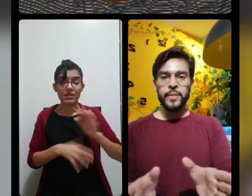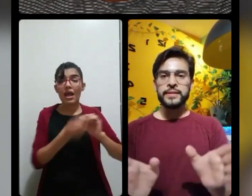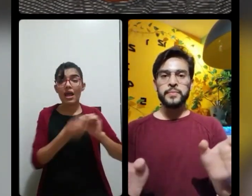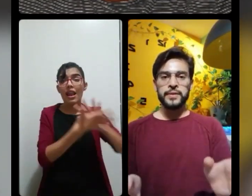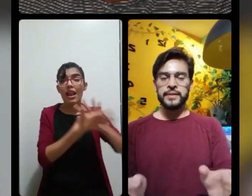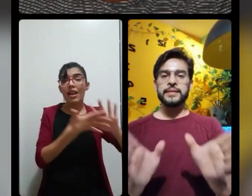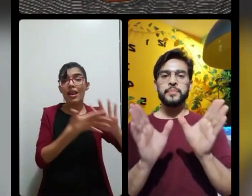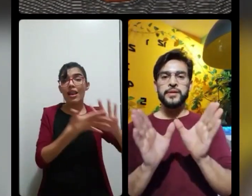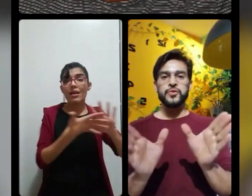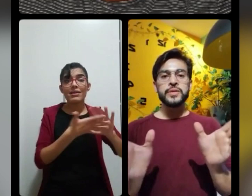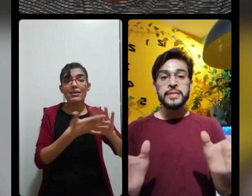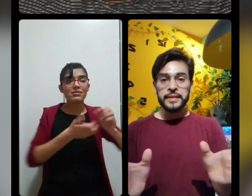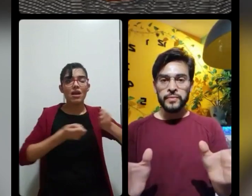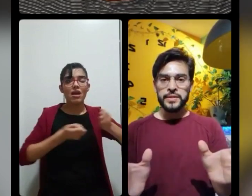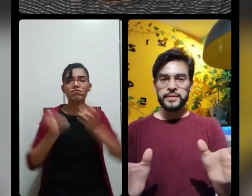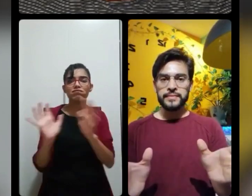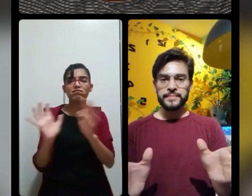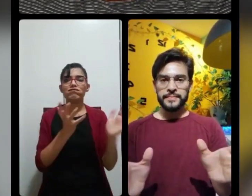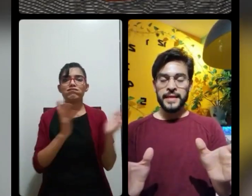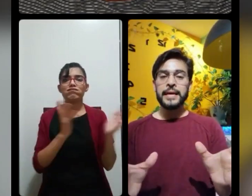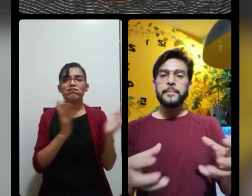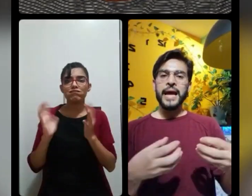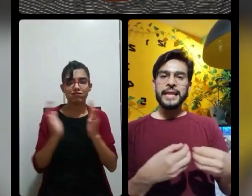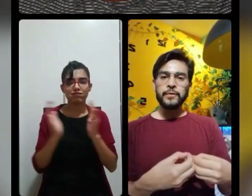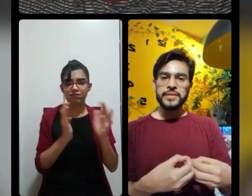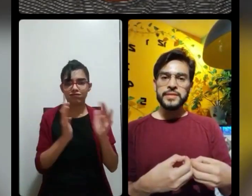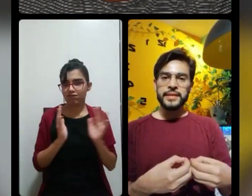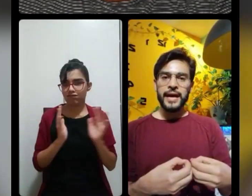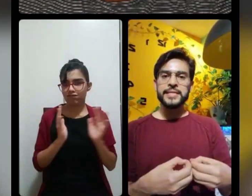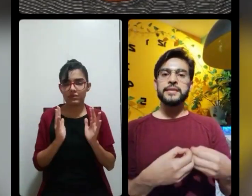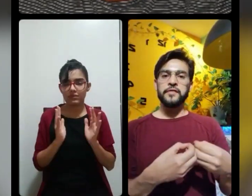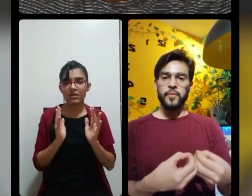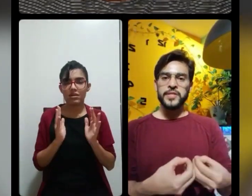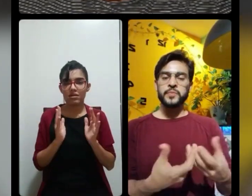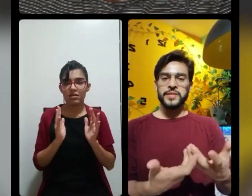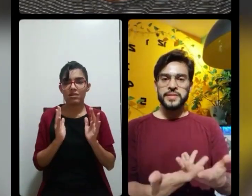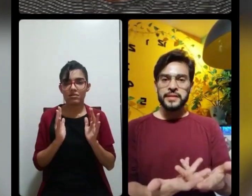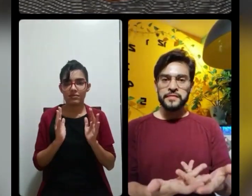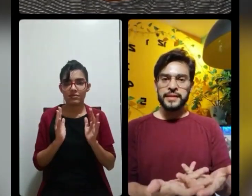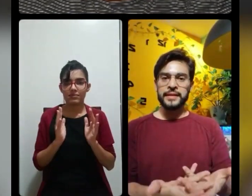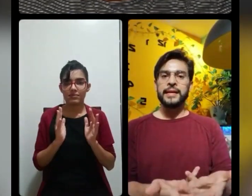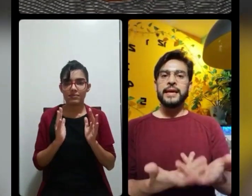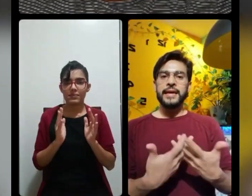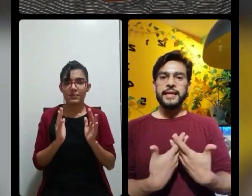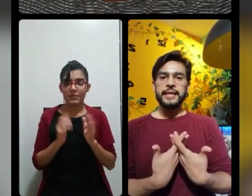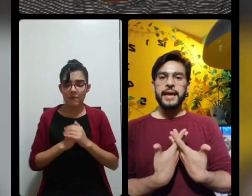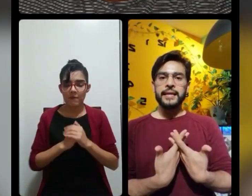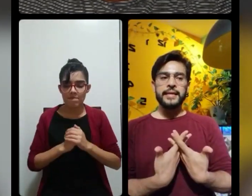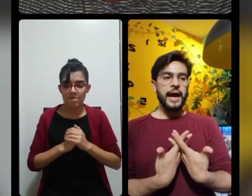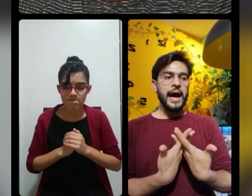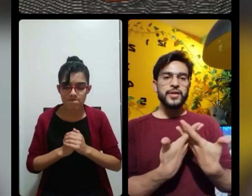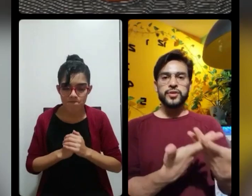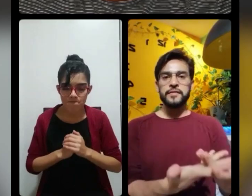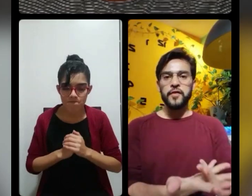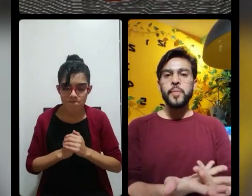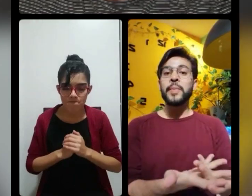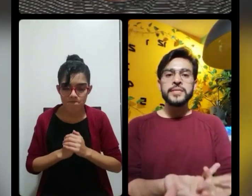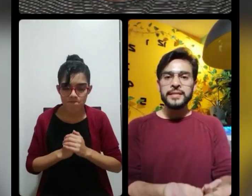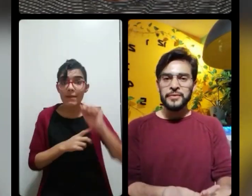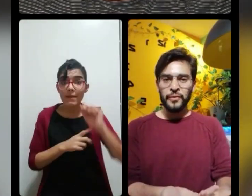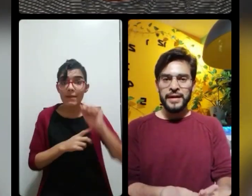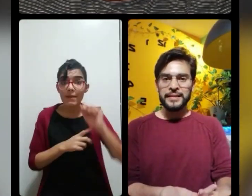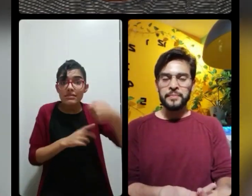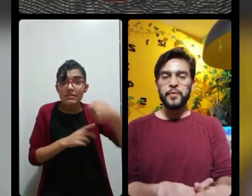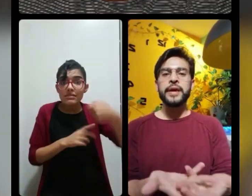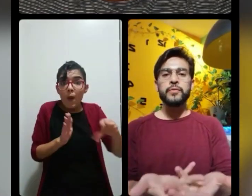torna igualmente importante para as duas línguas. Né? Para a língua de sinais, de forma específica, ele age de forma